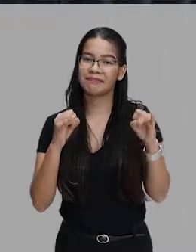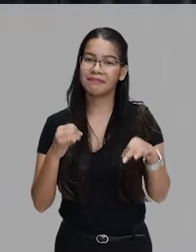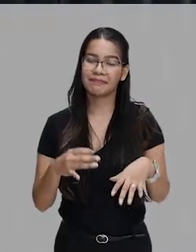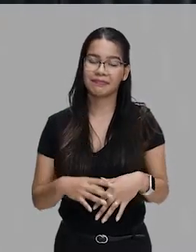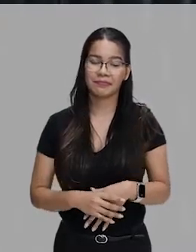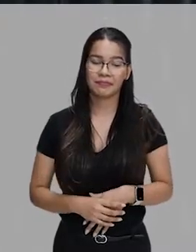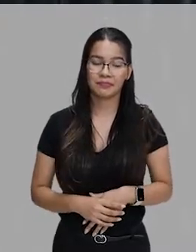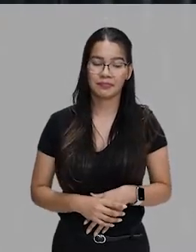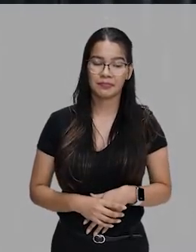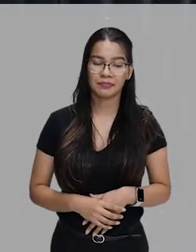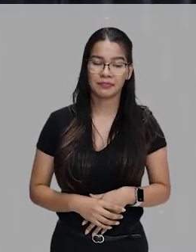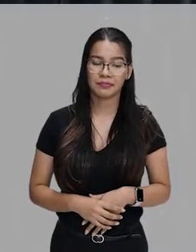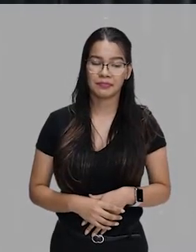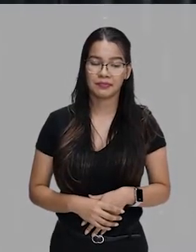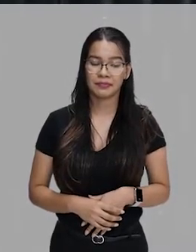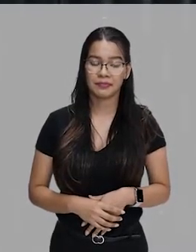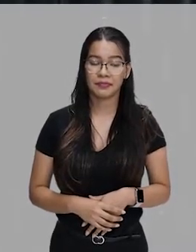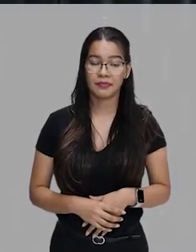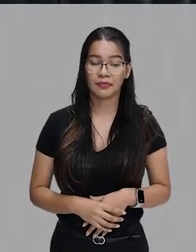Próxima questão.